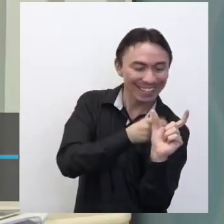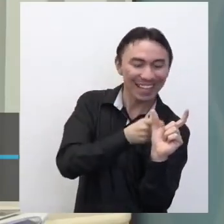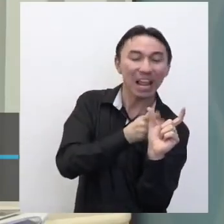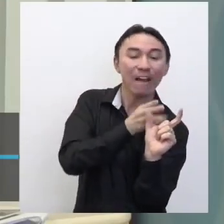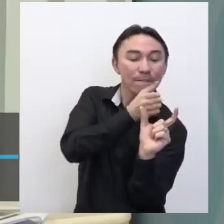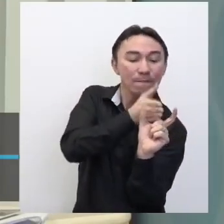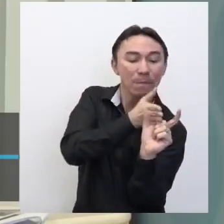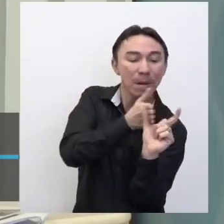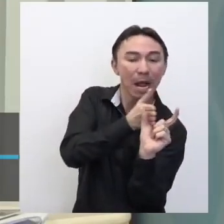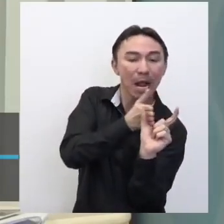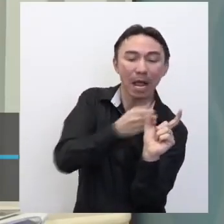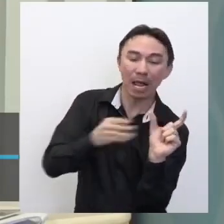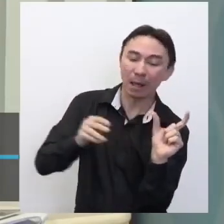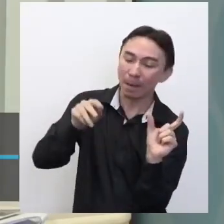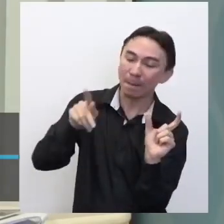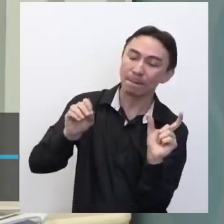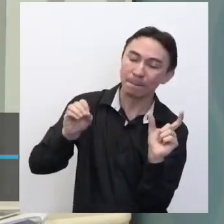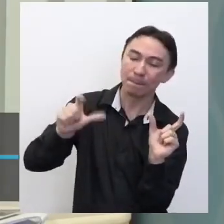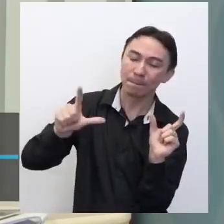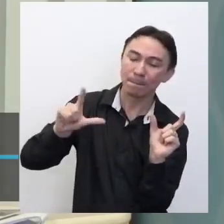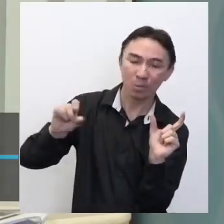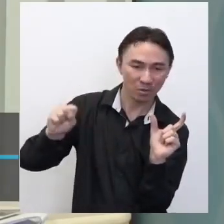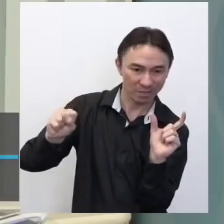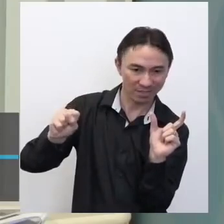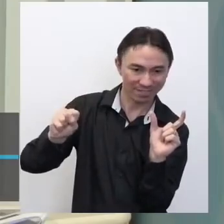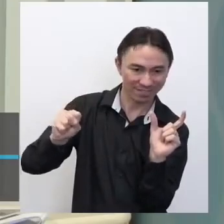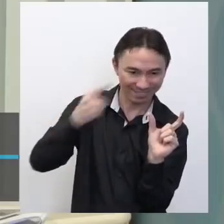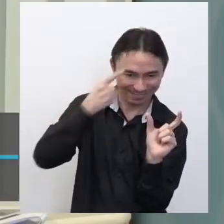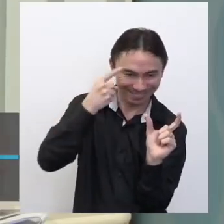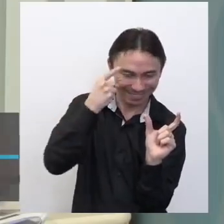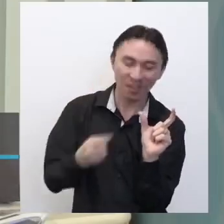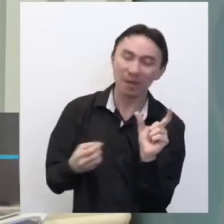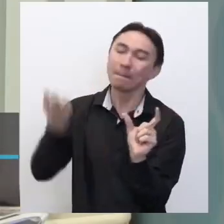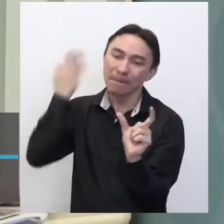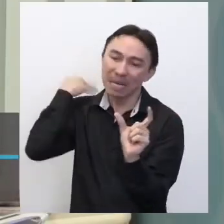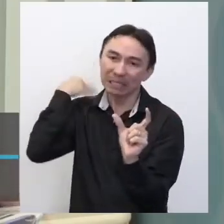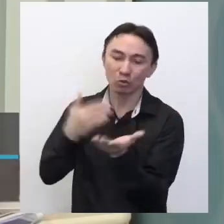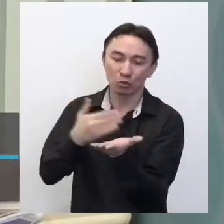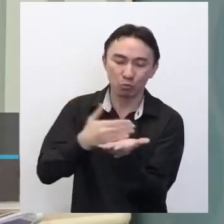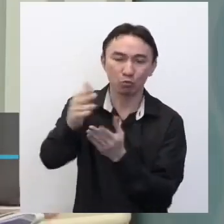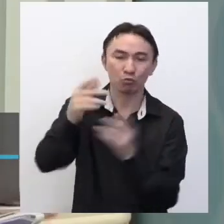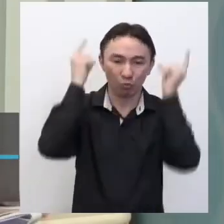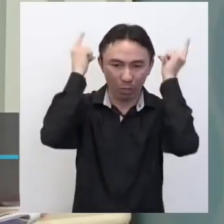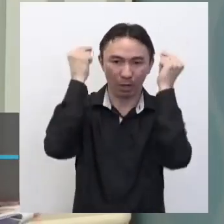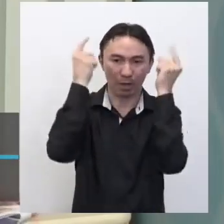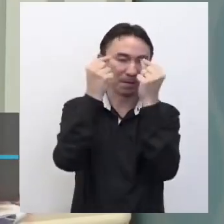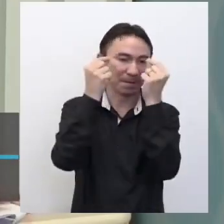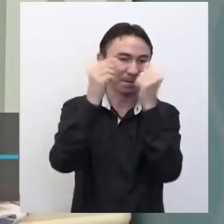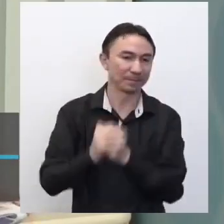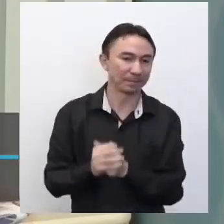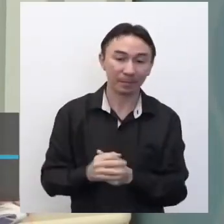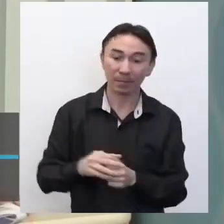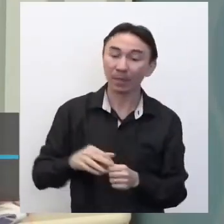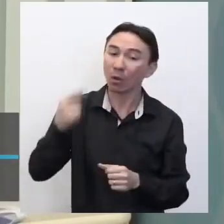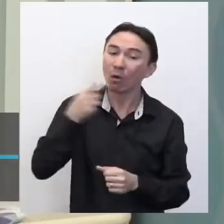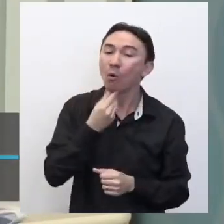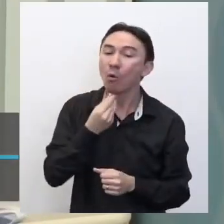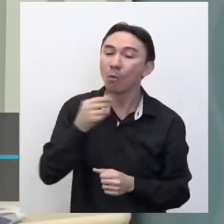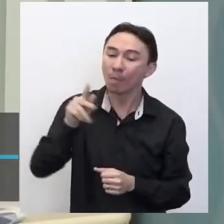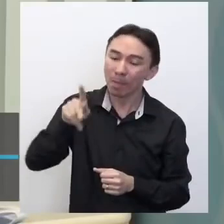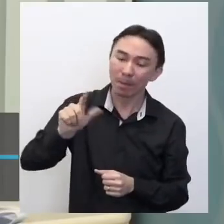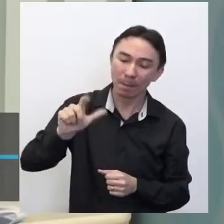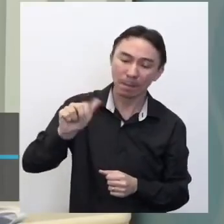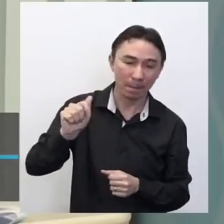radical de origem grega para se referir à cidade. E aí o Platão diz assim, olha, quando a gente está falando de